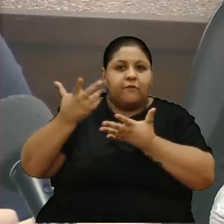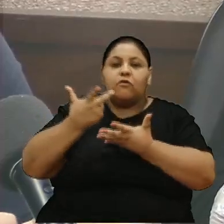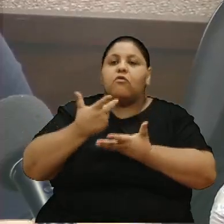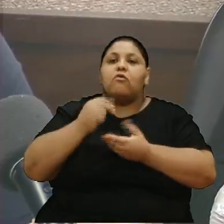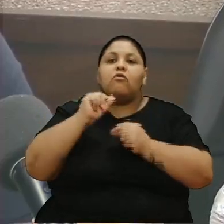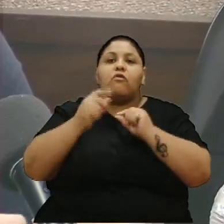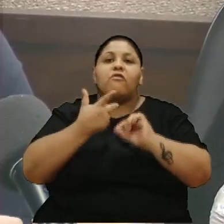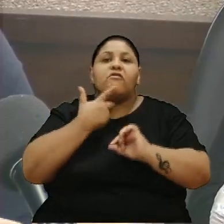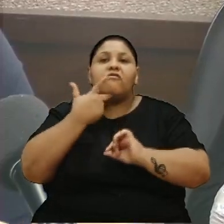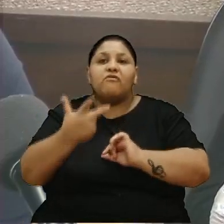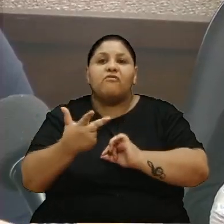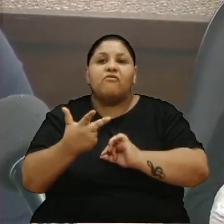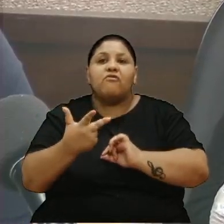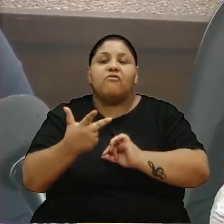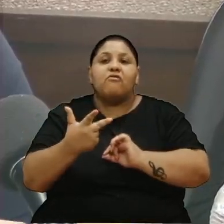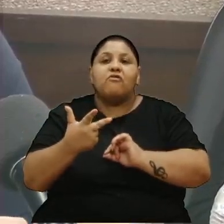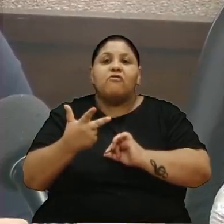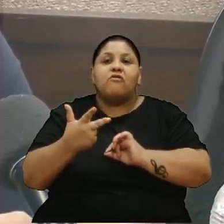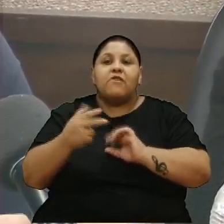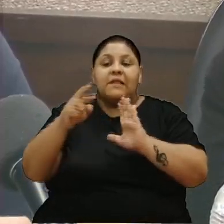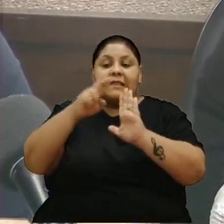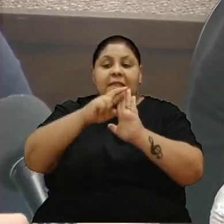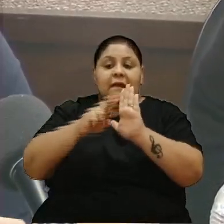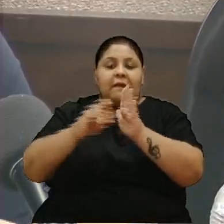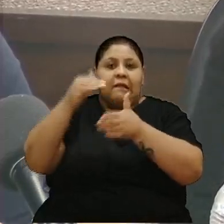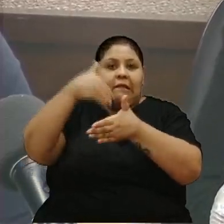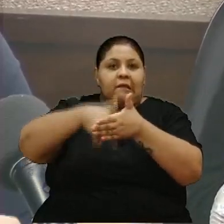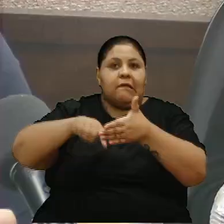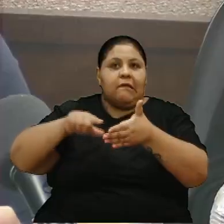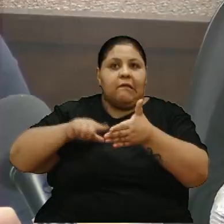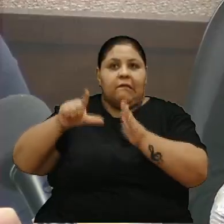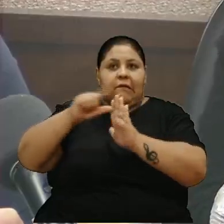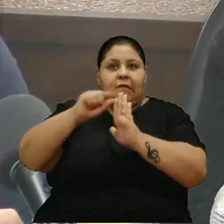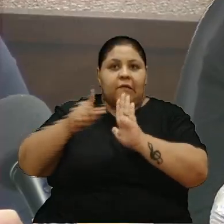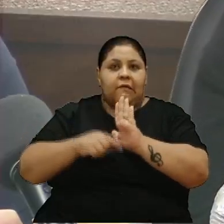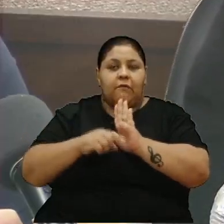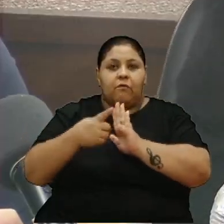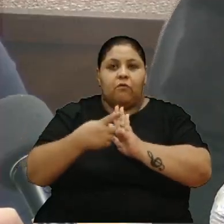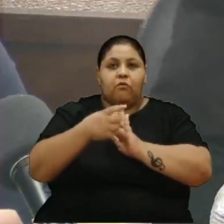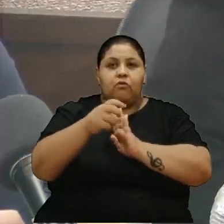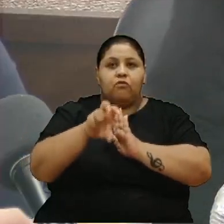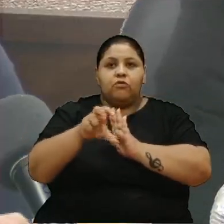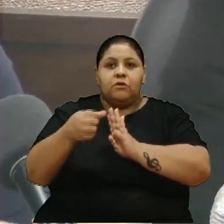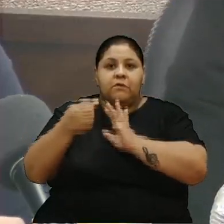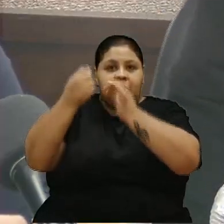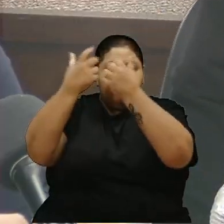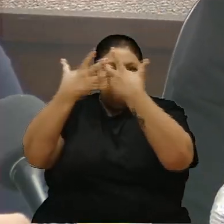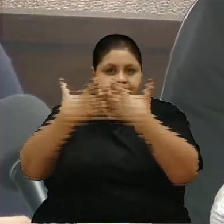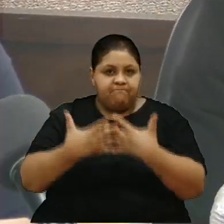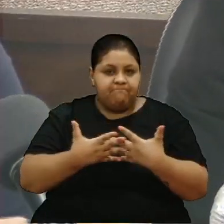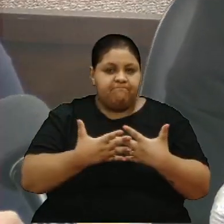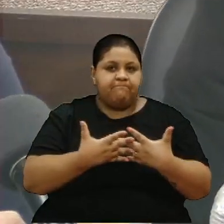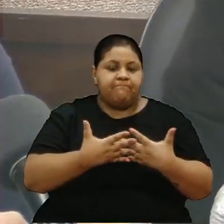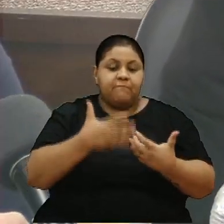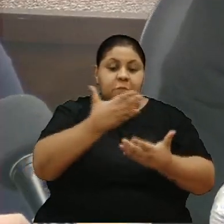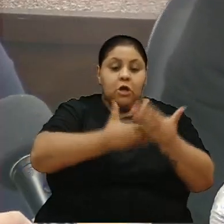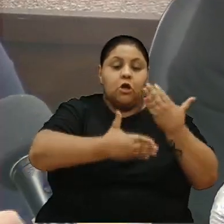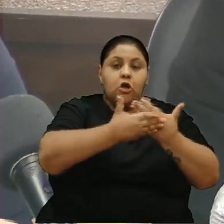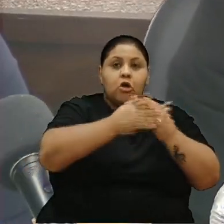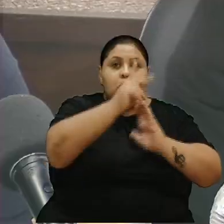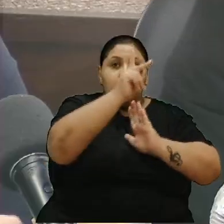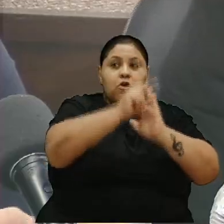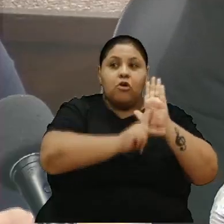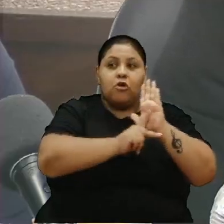falei aqui é a respeito do nosso regimento interno. Nós temos aqui o artigo 156 do regimento interno que diz o seguinte: todos os projetos